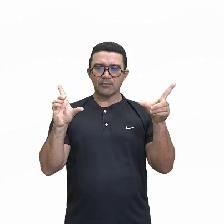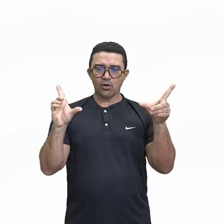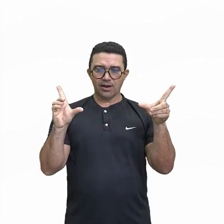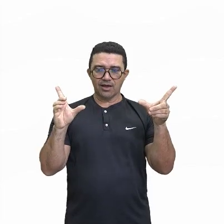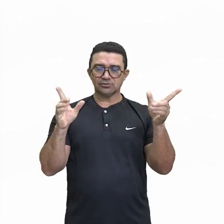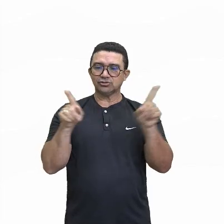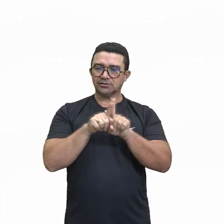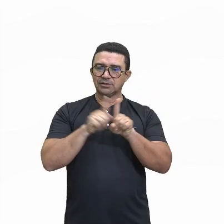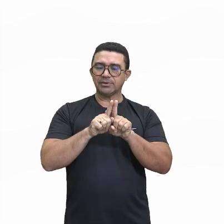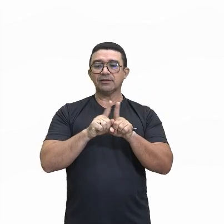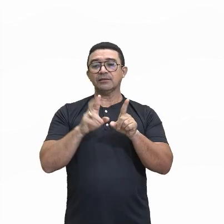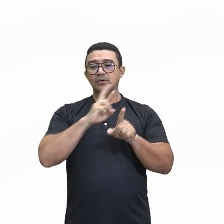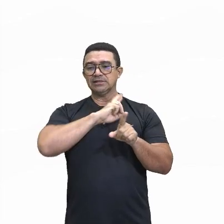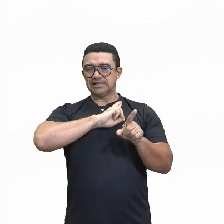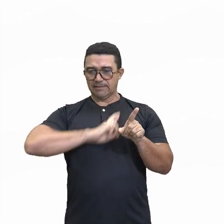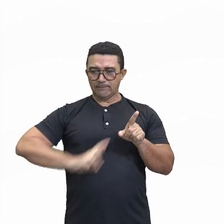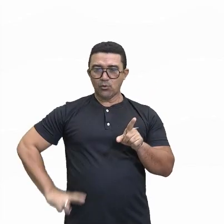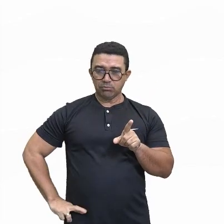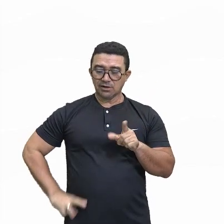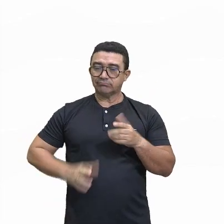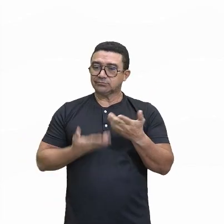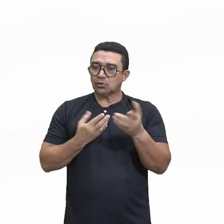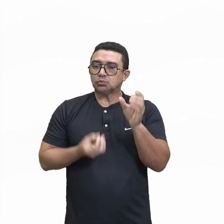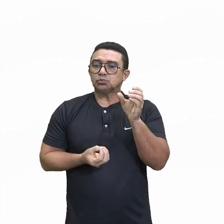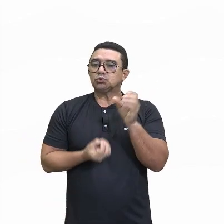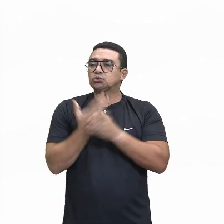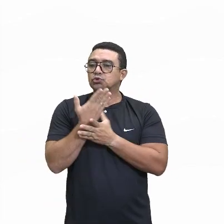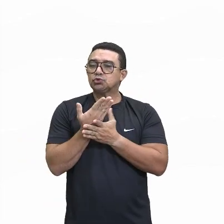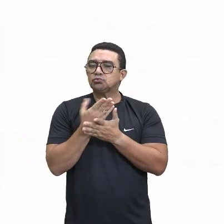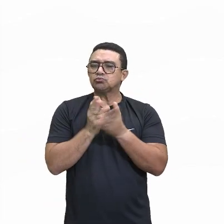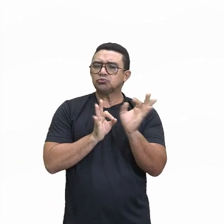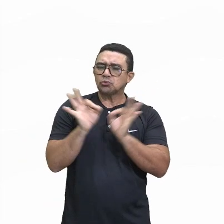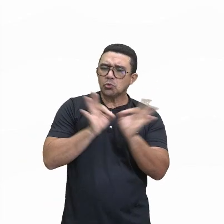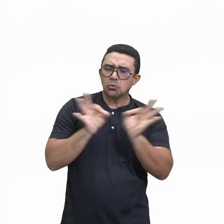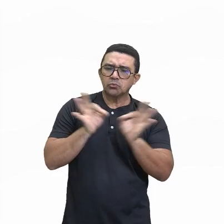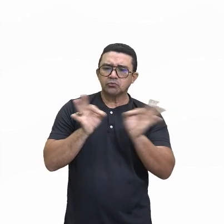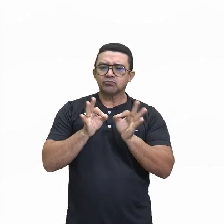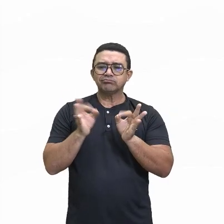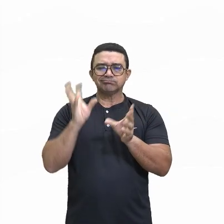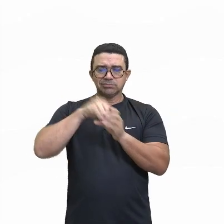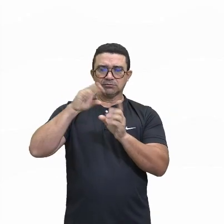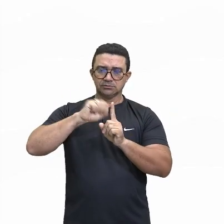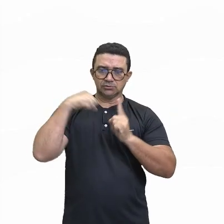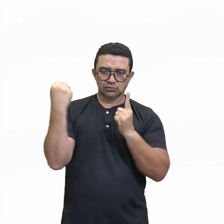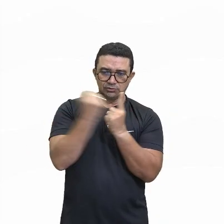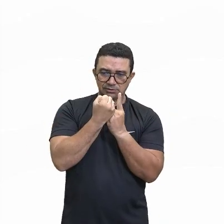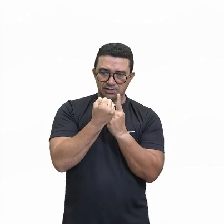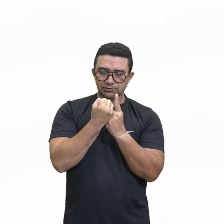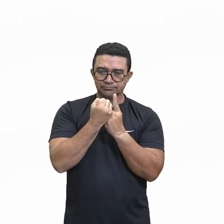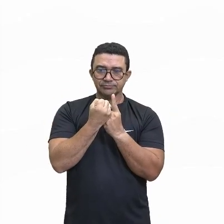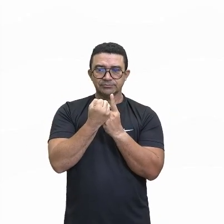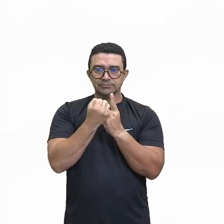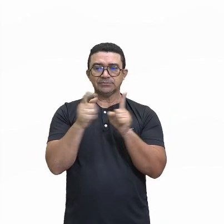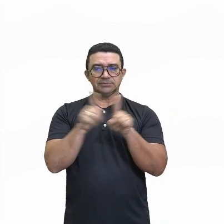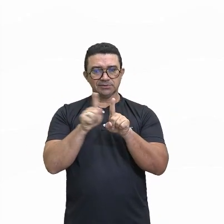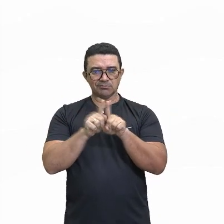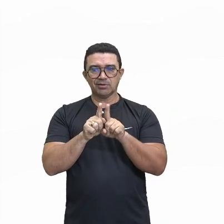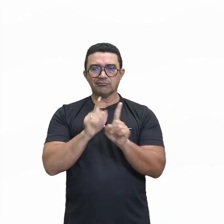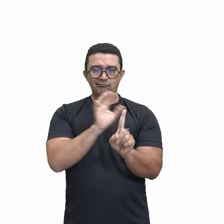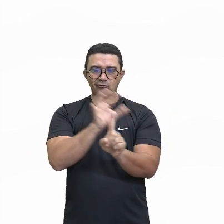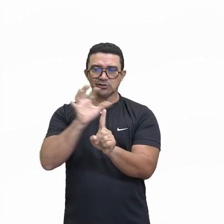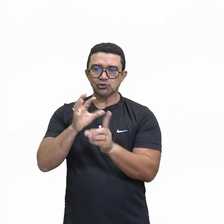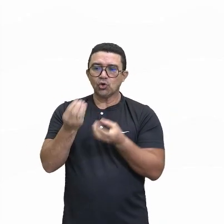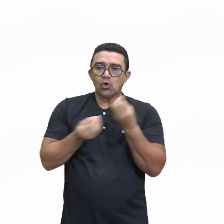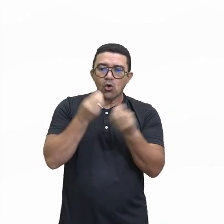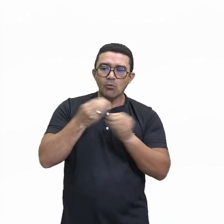da república, gerou uma nova organização na sociedade. E isso também refletiu na forma como o trabalho estava sendo